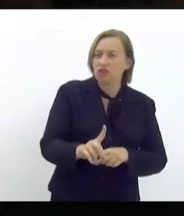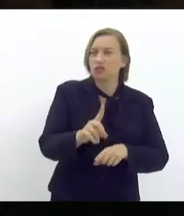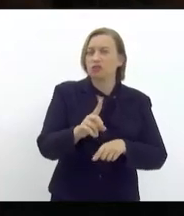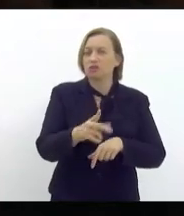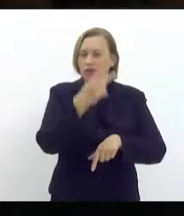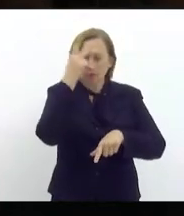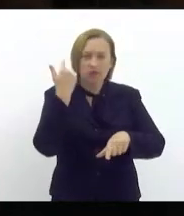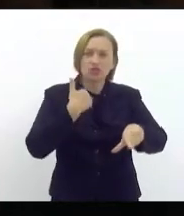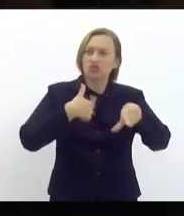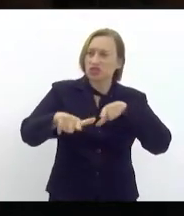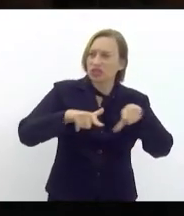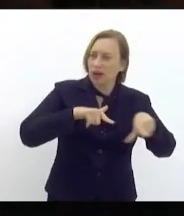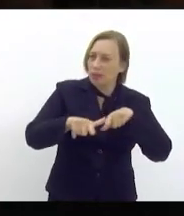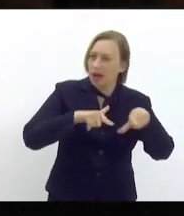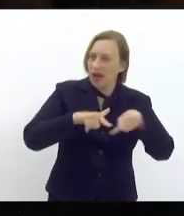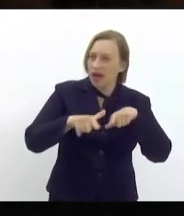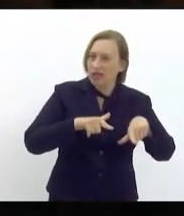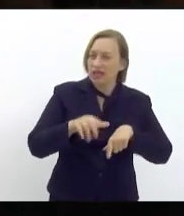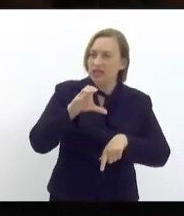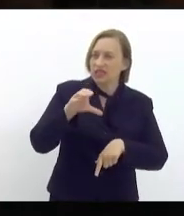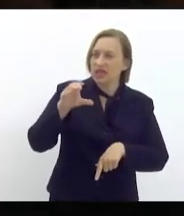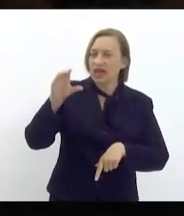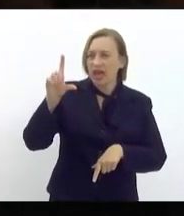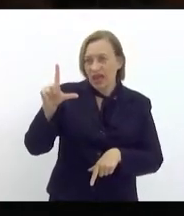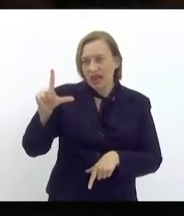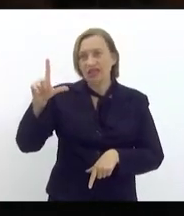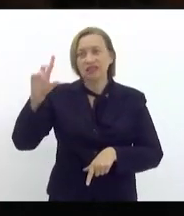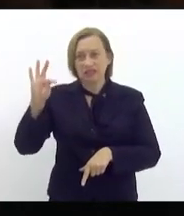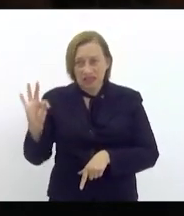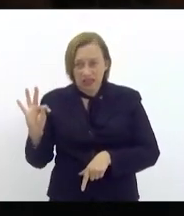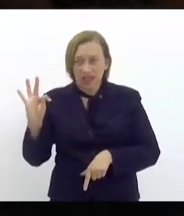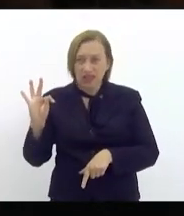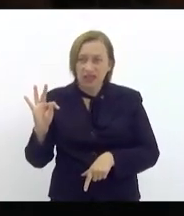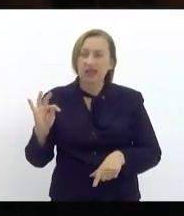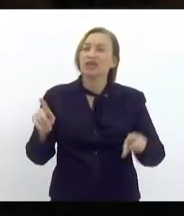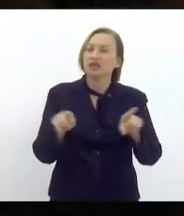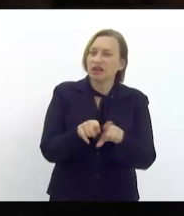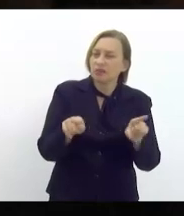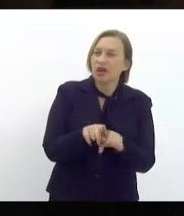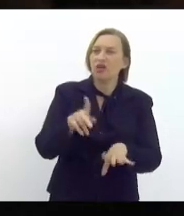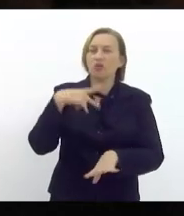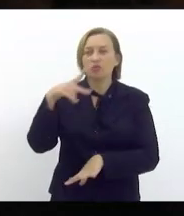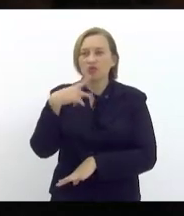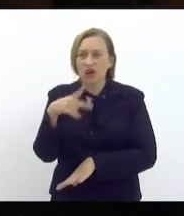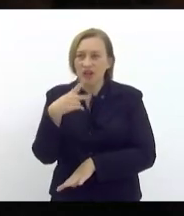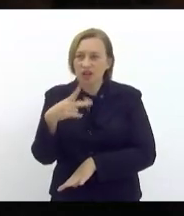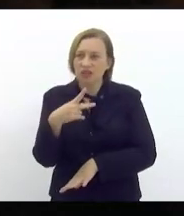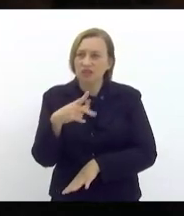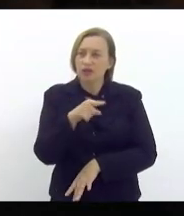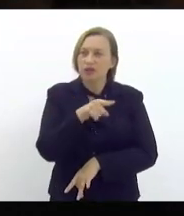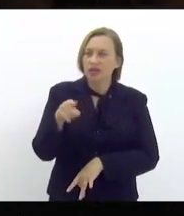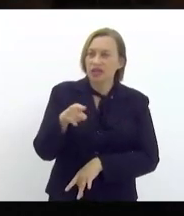aqueles que vigoram a partir da CLT e seja quando falamos especialmente para aqueles que são forçados ao